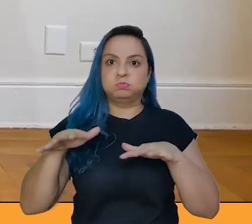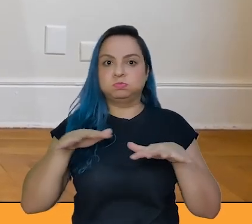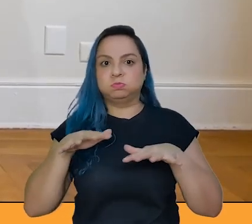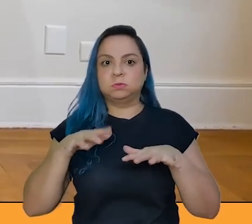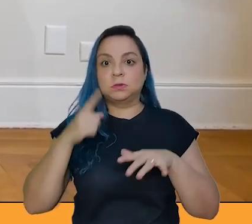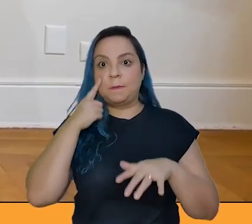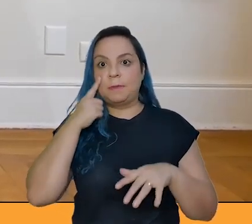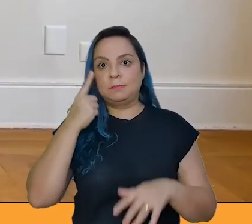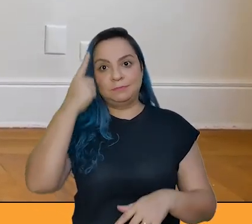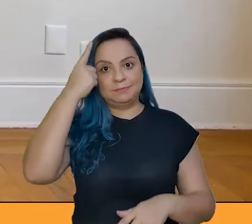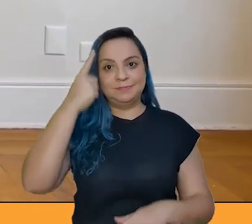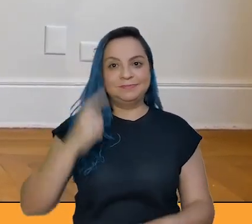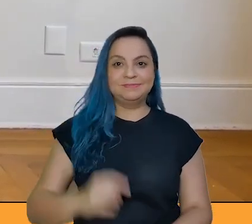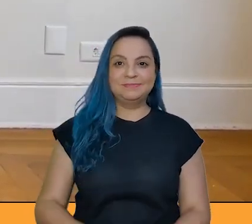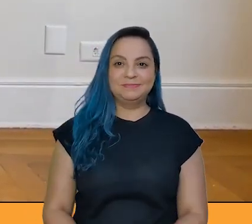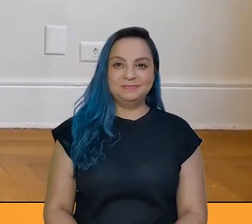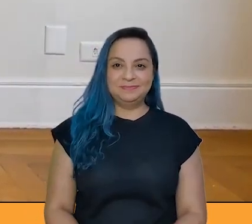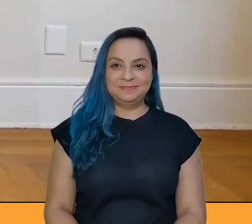corpo de um lado para o outro.